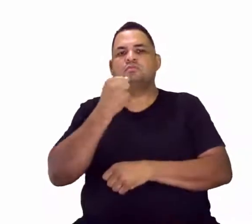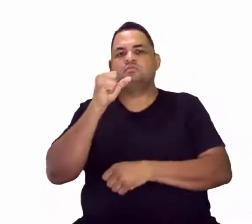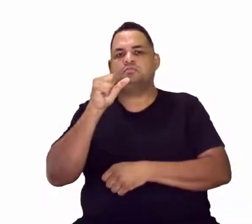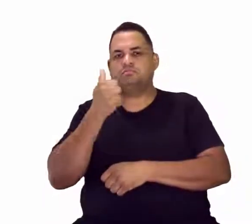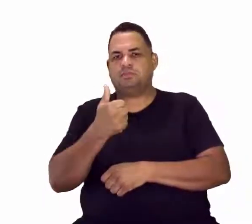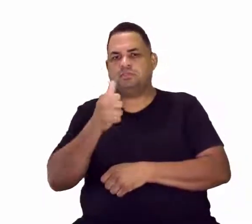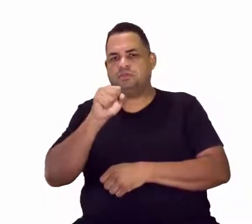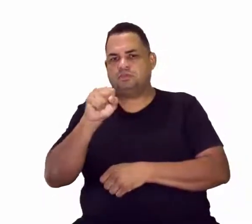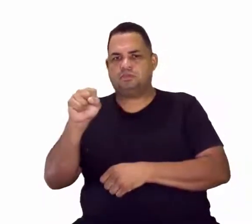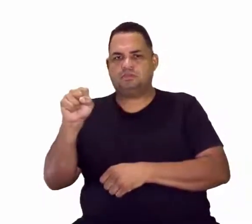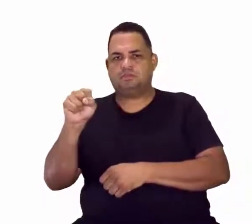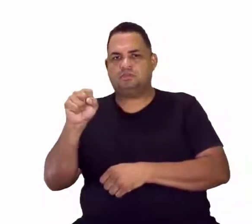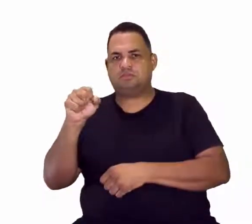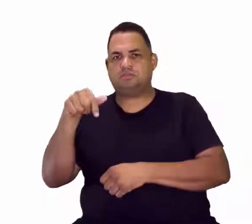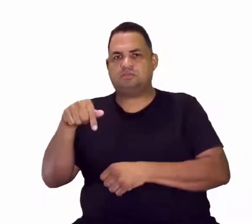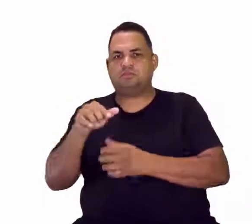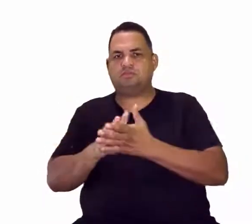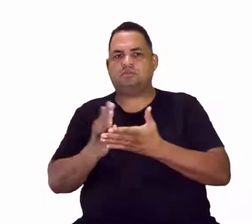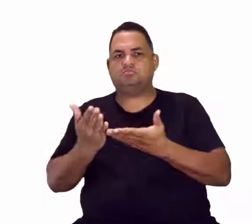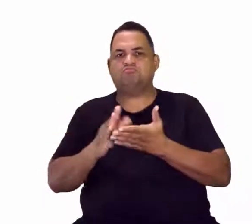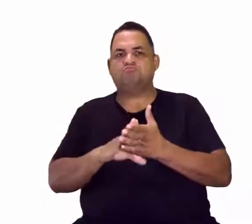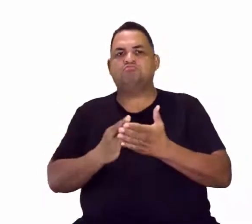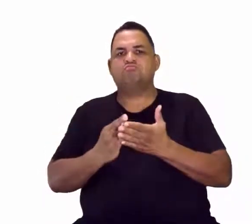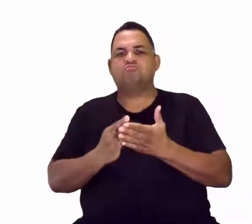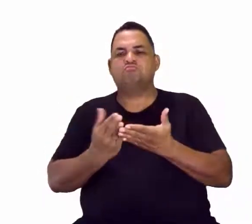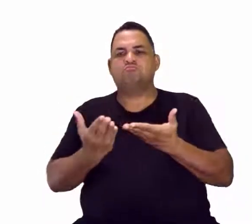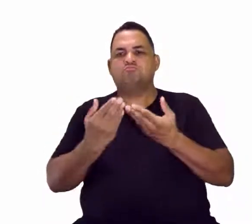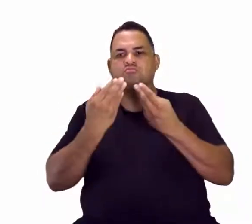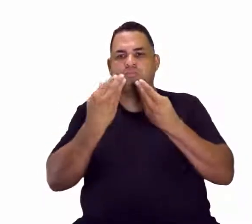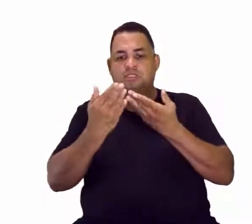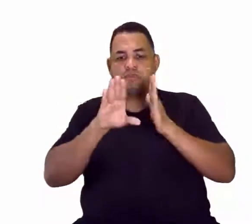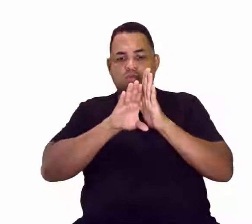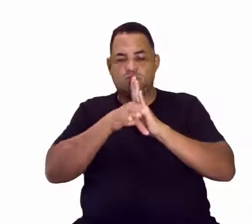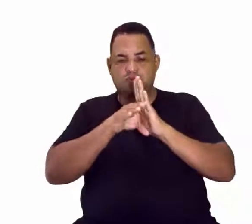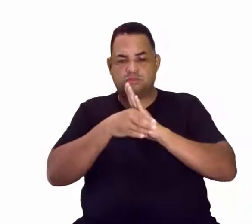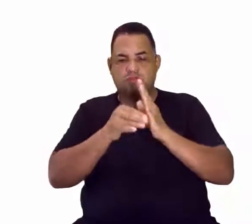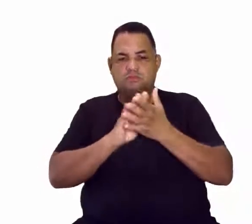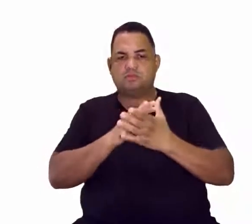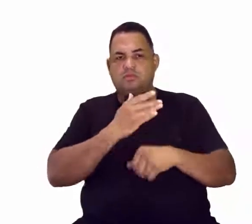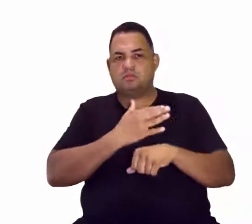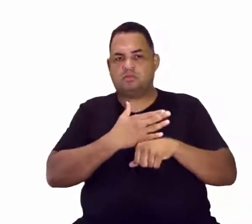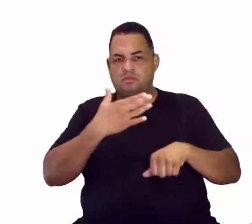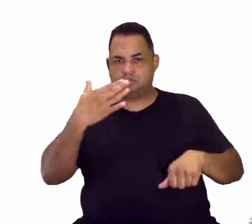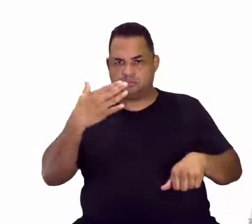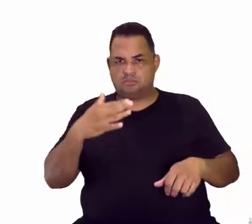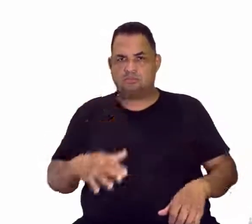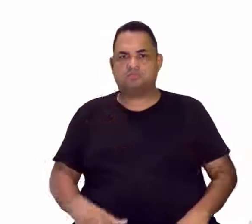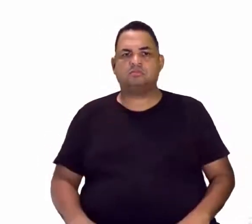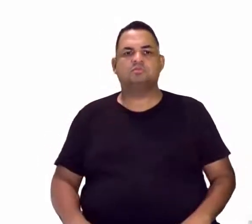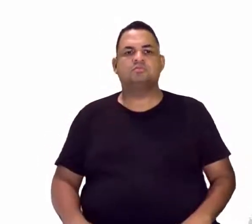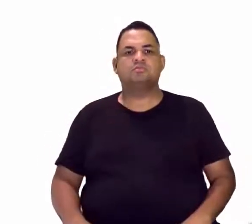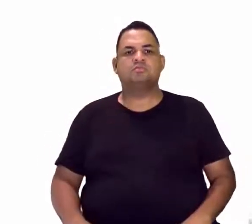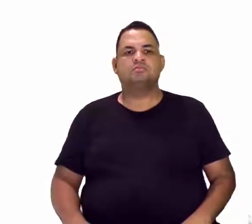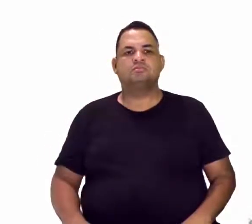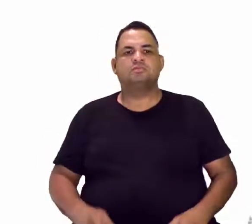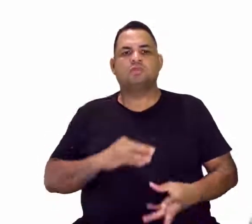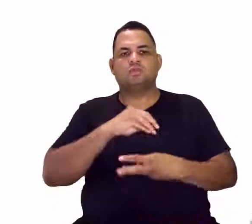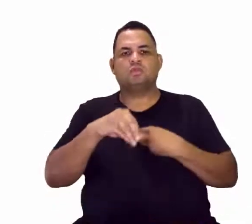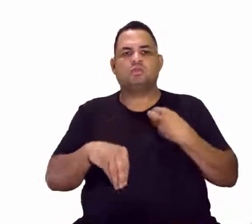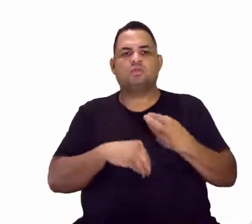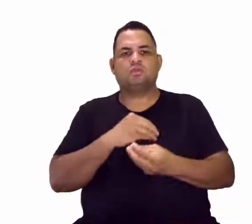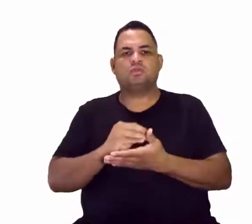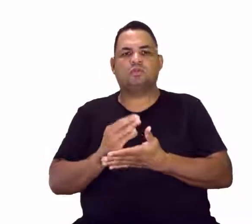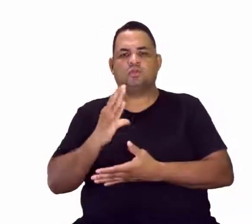1887, Arrhenius ele deu a definição de ácidos. Ele disse que os ácidos são